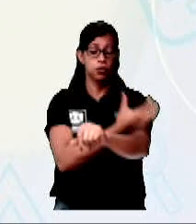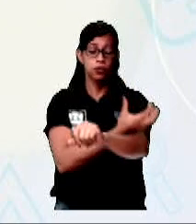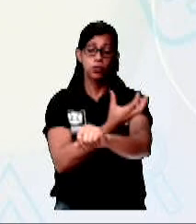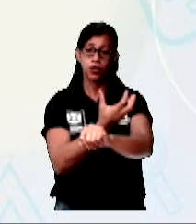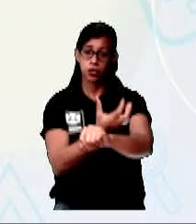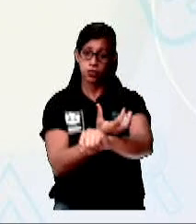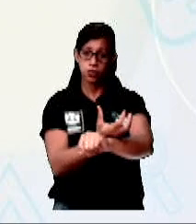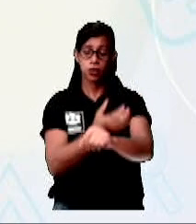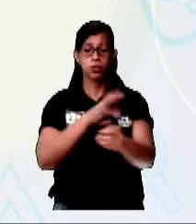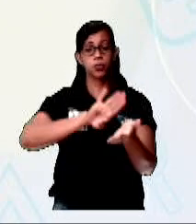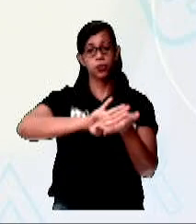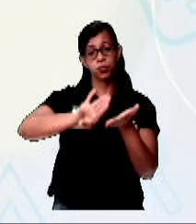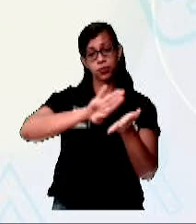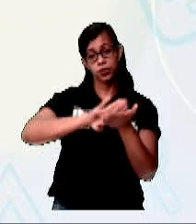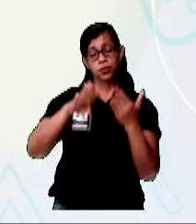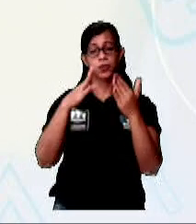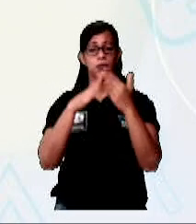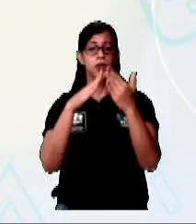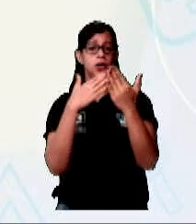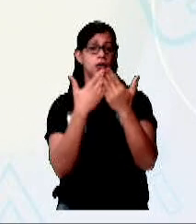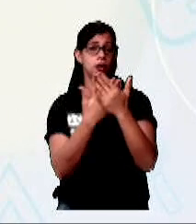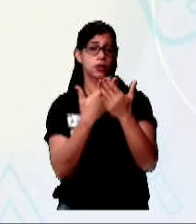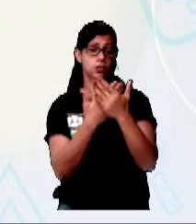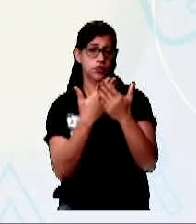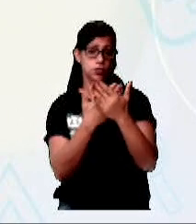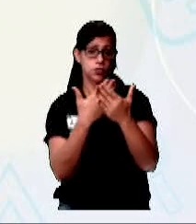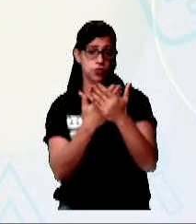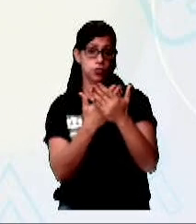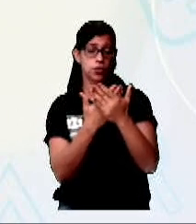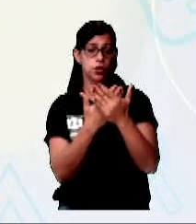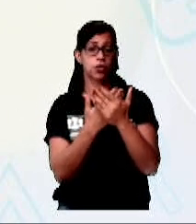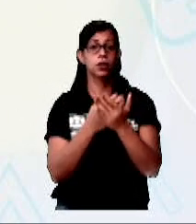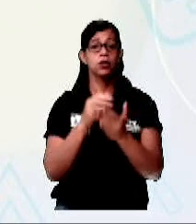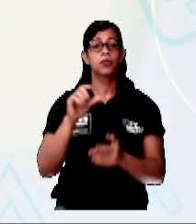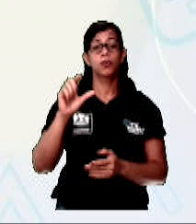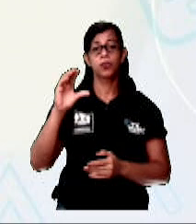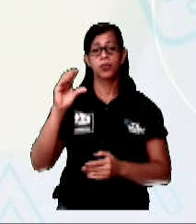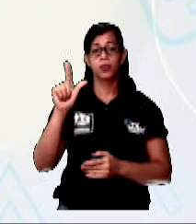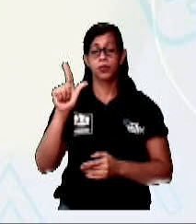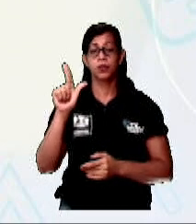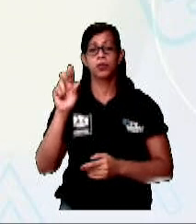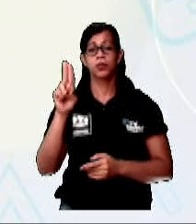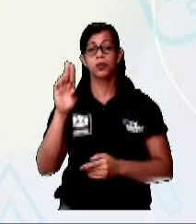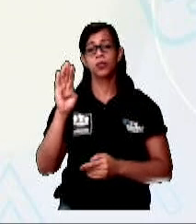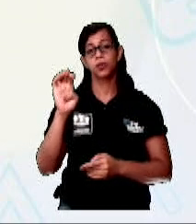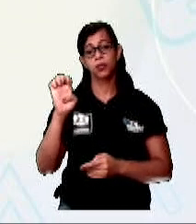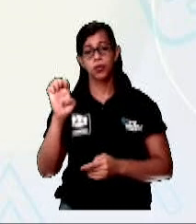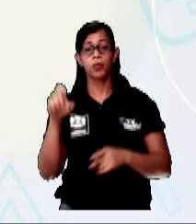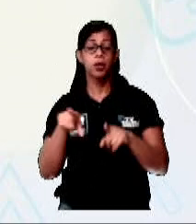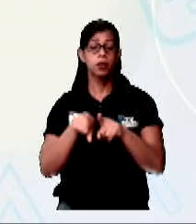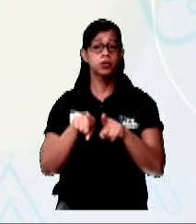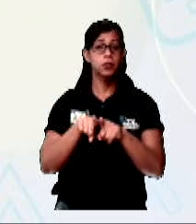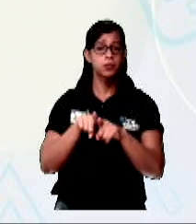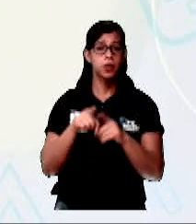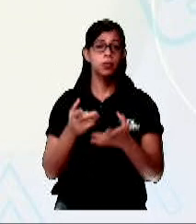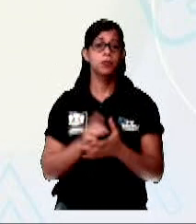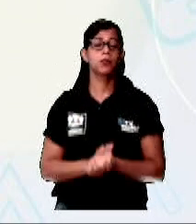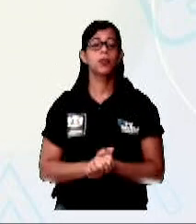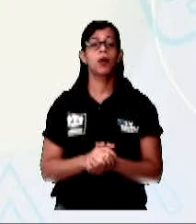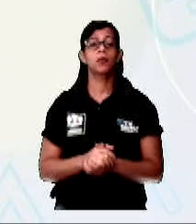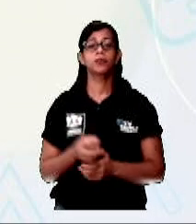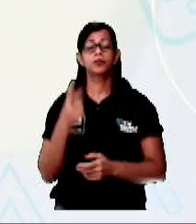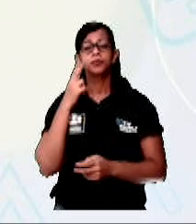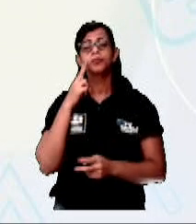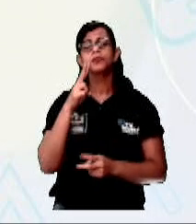banco, a escola, o clube e a praça. Nessa ordem a gente vai dizer qual que é